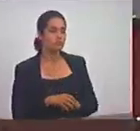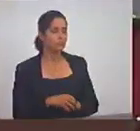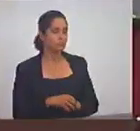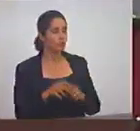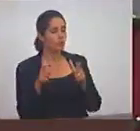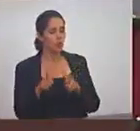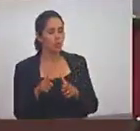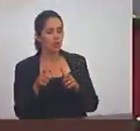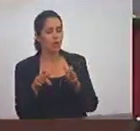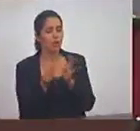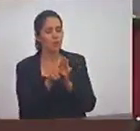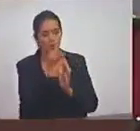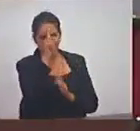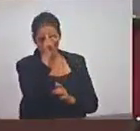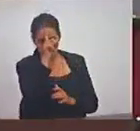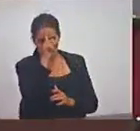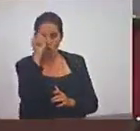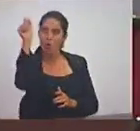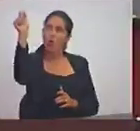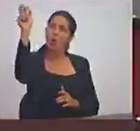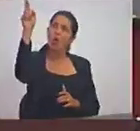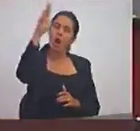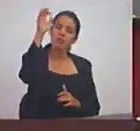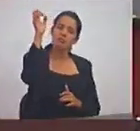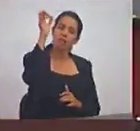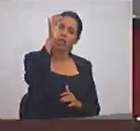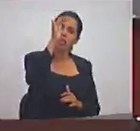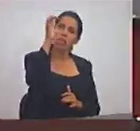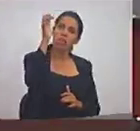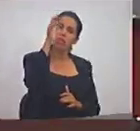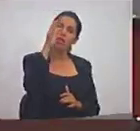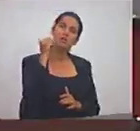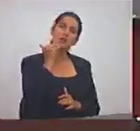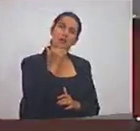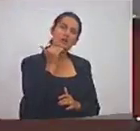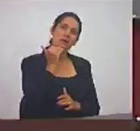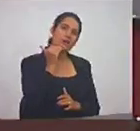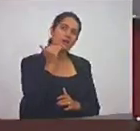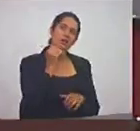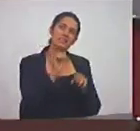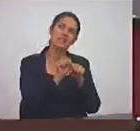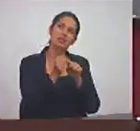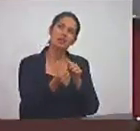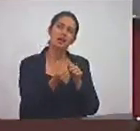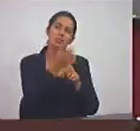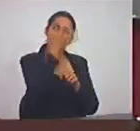saúde, ar-condicionado não funciona, está quebrado, as pessoas ficam lá